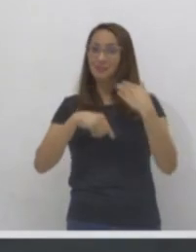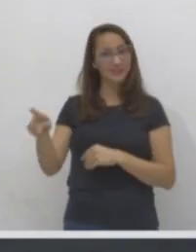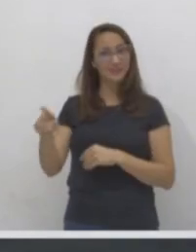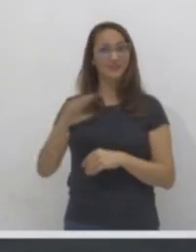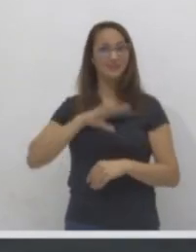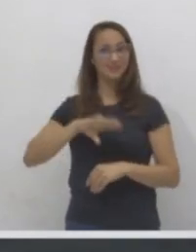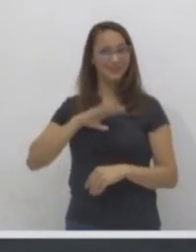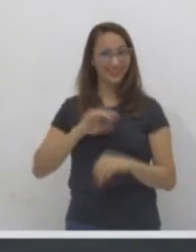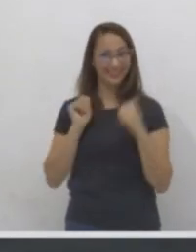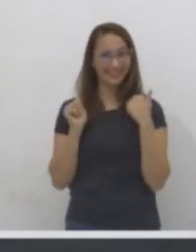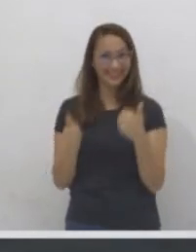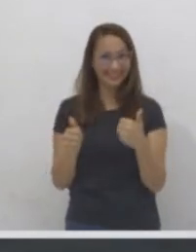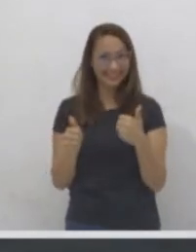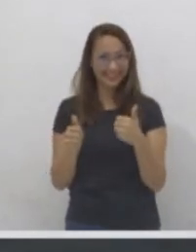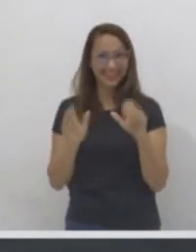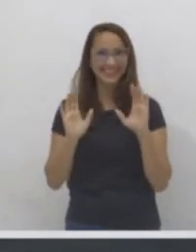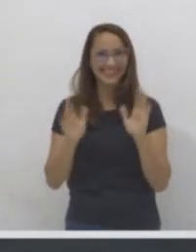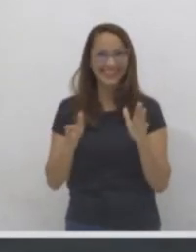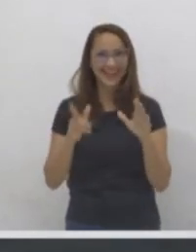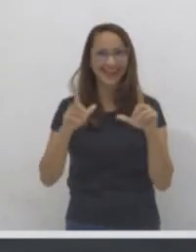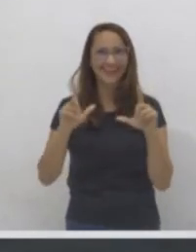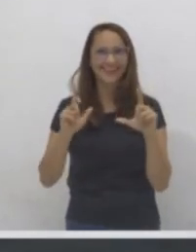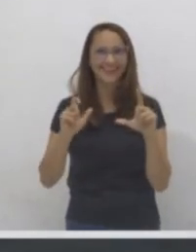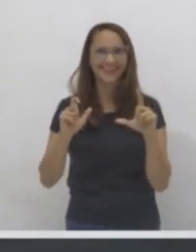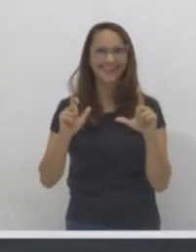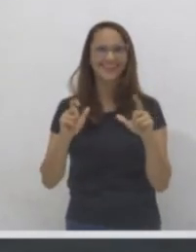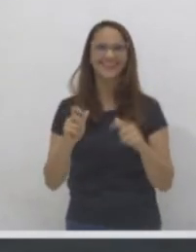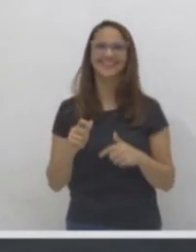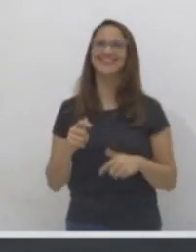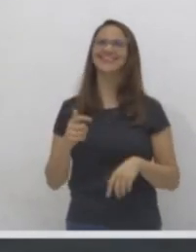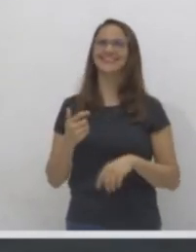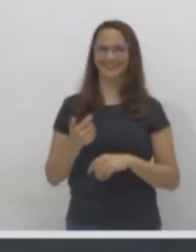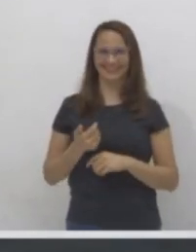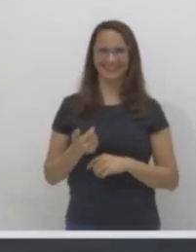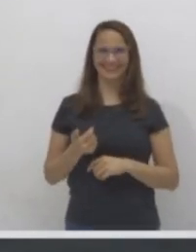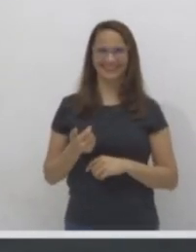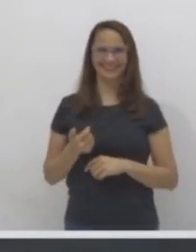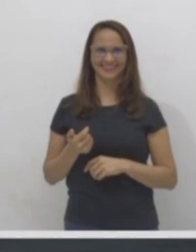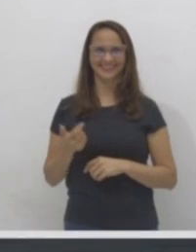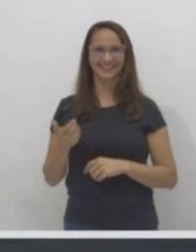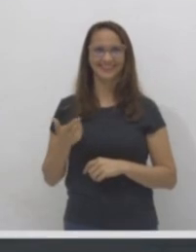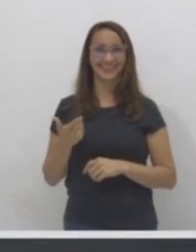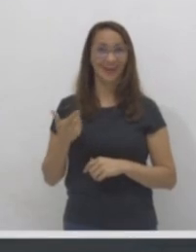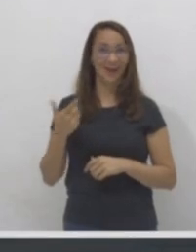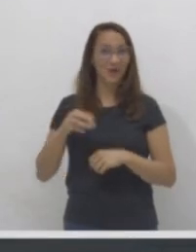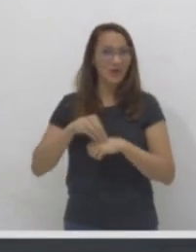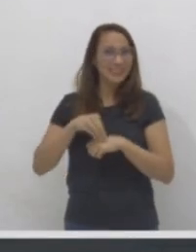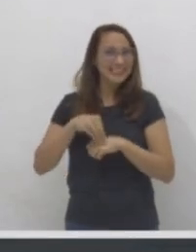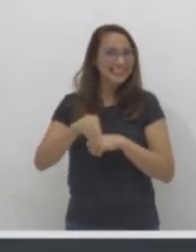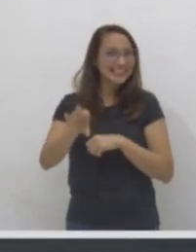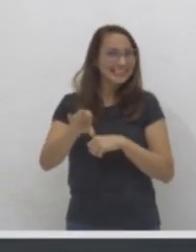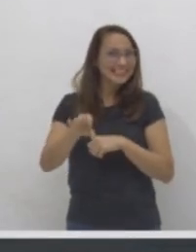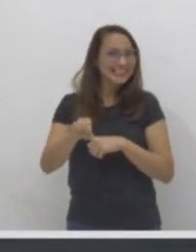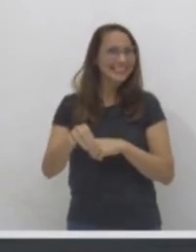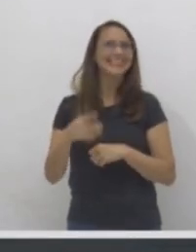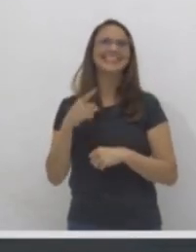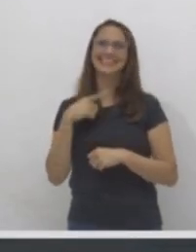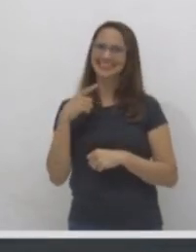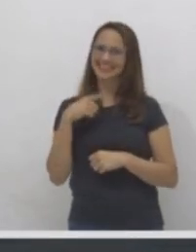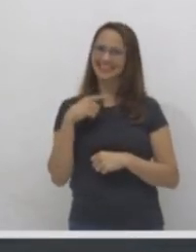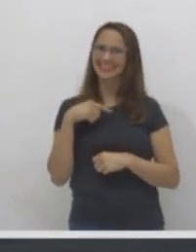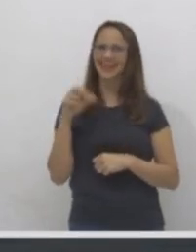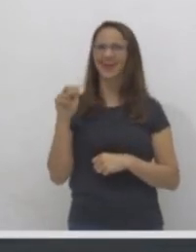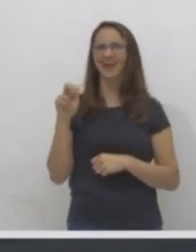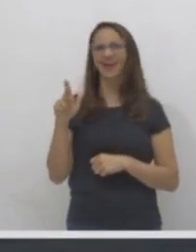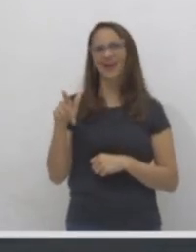bem? Já tirou a fotografia? Vamos agora para a nossa dica do dia. Sim, a nossa aula está